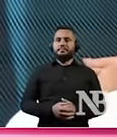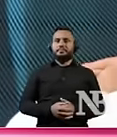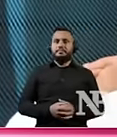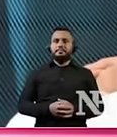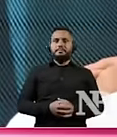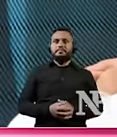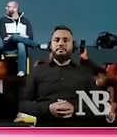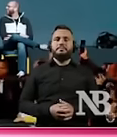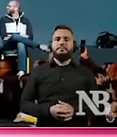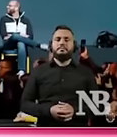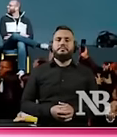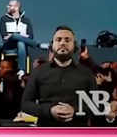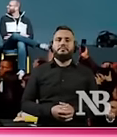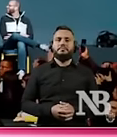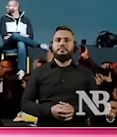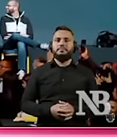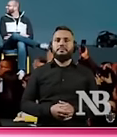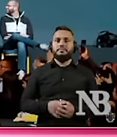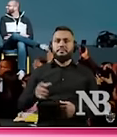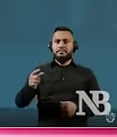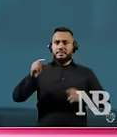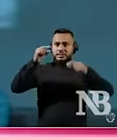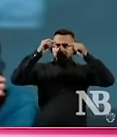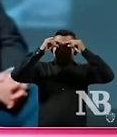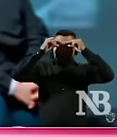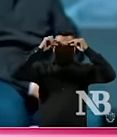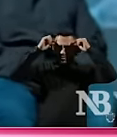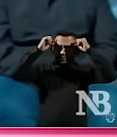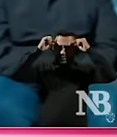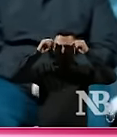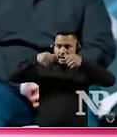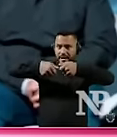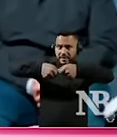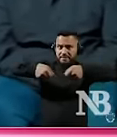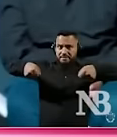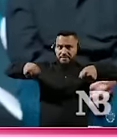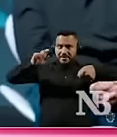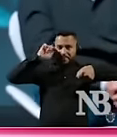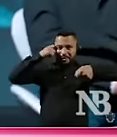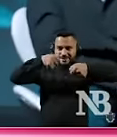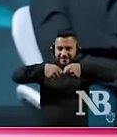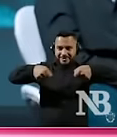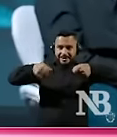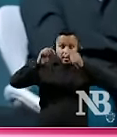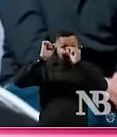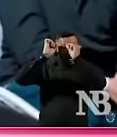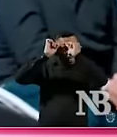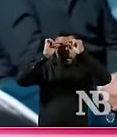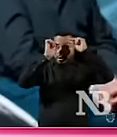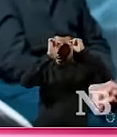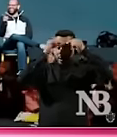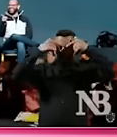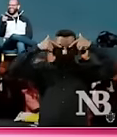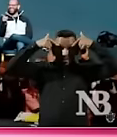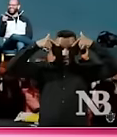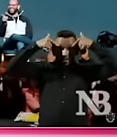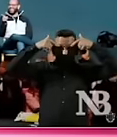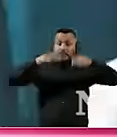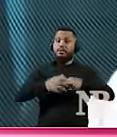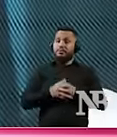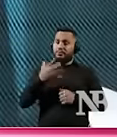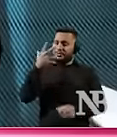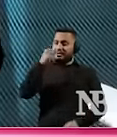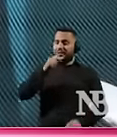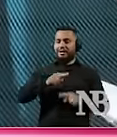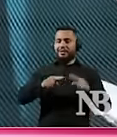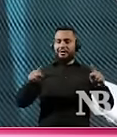Com a sobrancelha de fita isolante. mas bonitão,